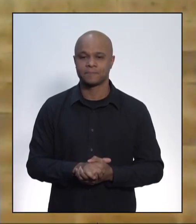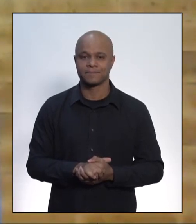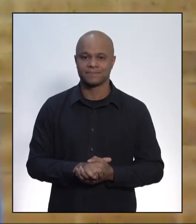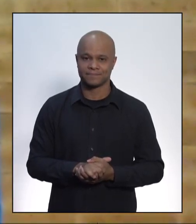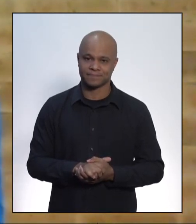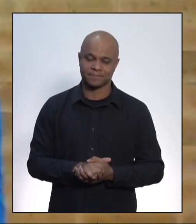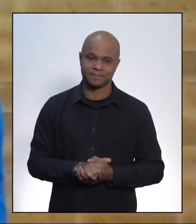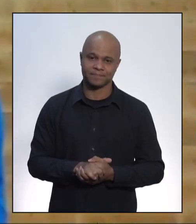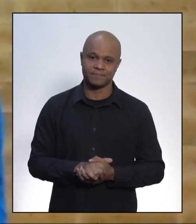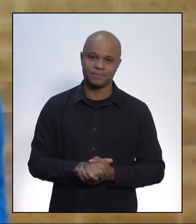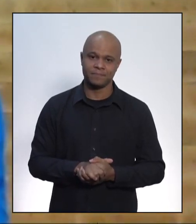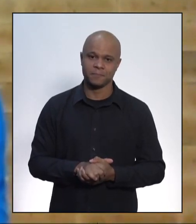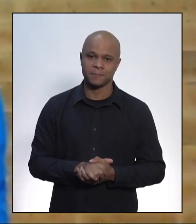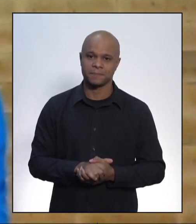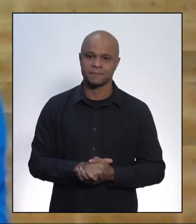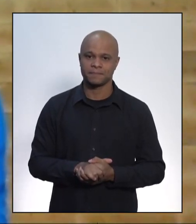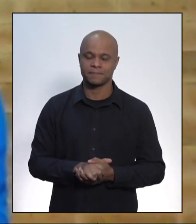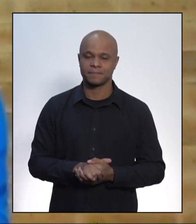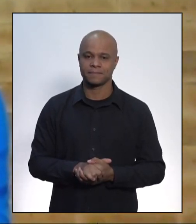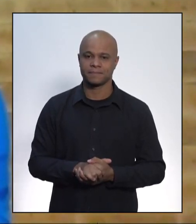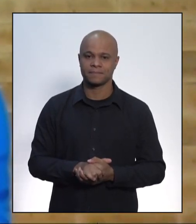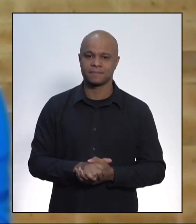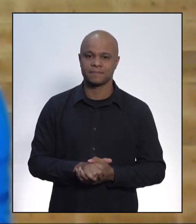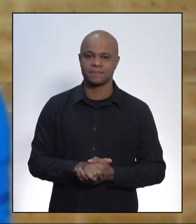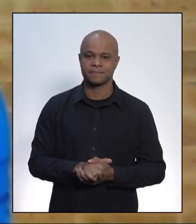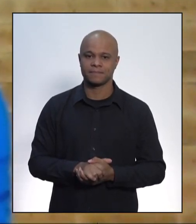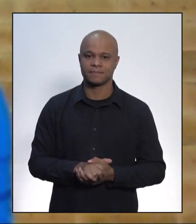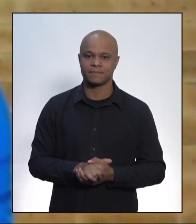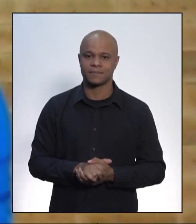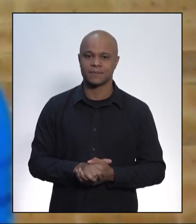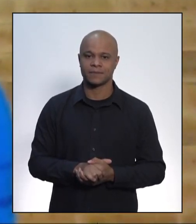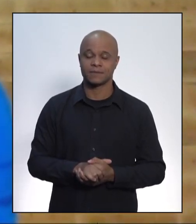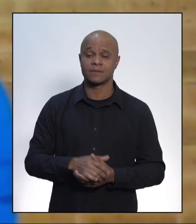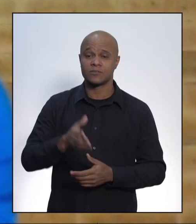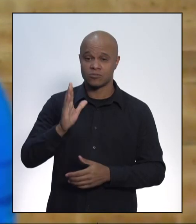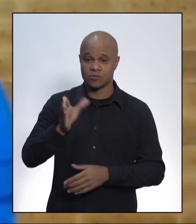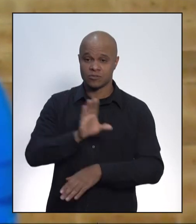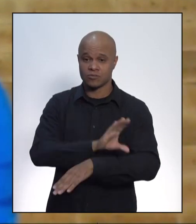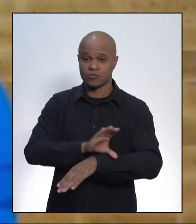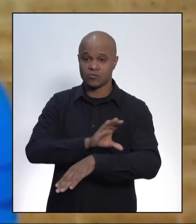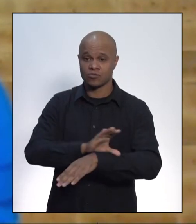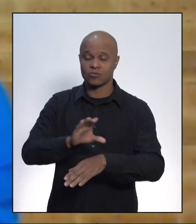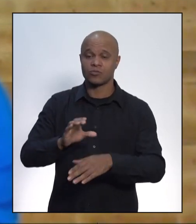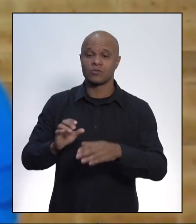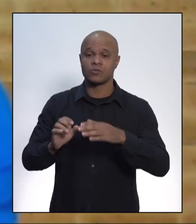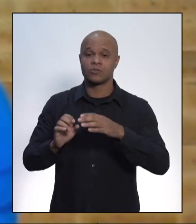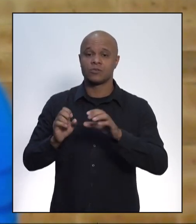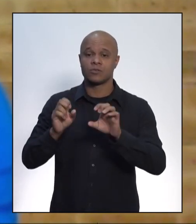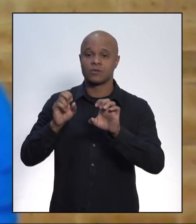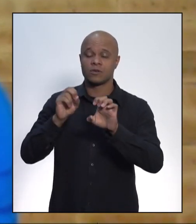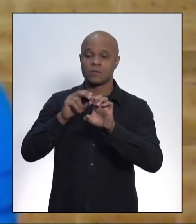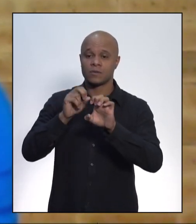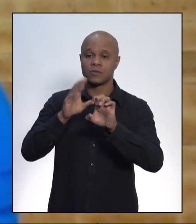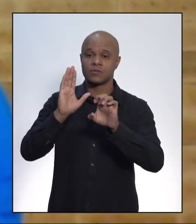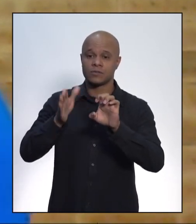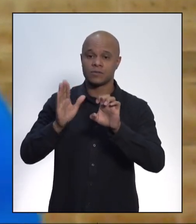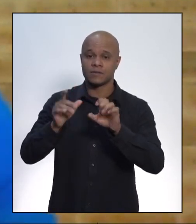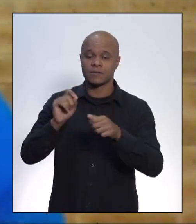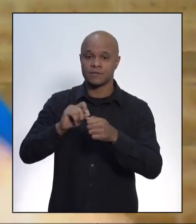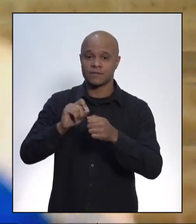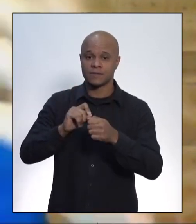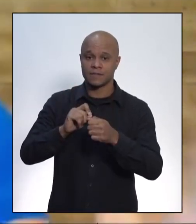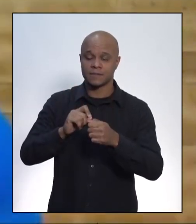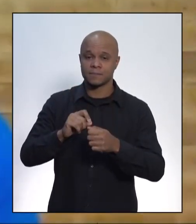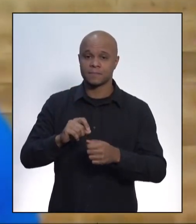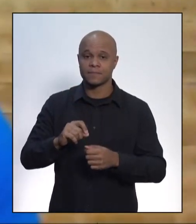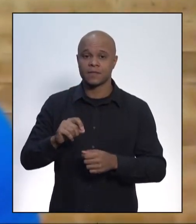Anaia, esse eu já falei. Você já fez curso de empreendedorismo? Nunca fiz, tá, Flávia? Nunca fiz nenhum curso de empreendedorismo, apesar